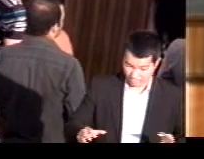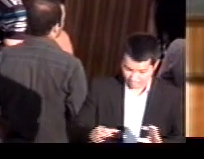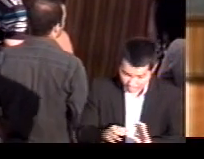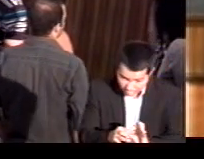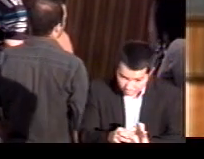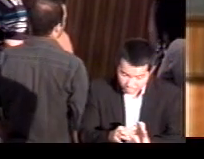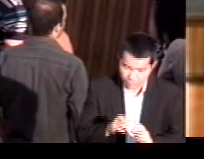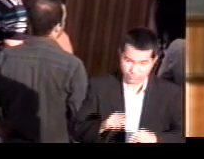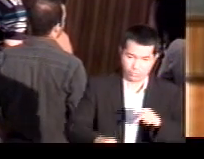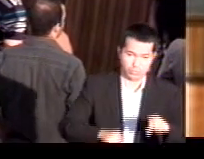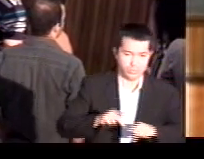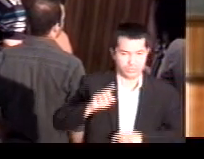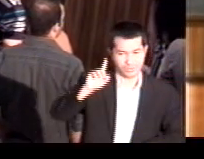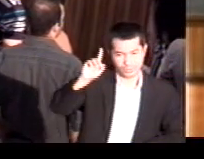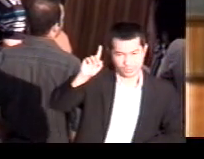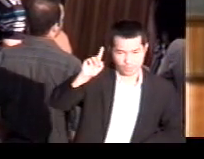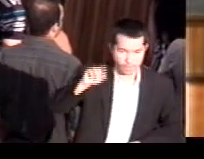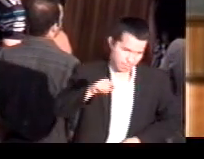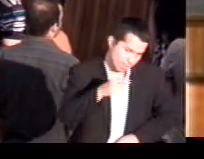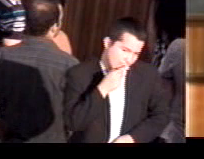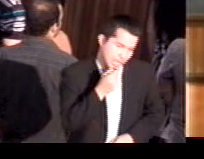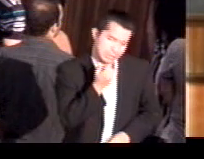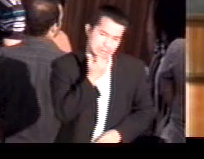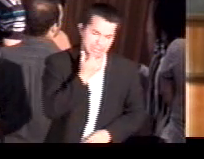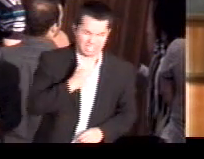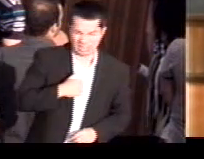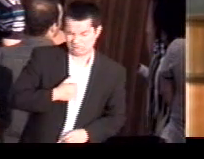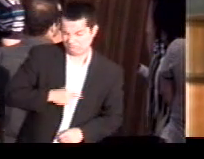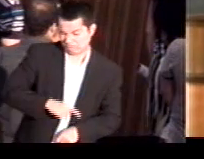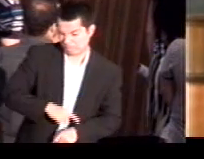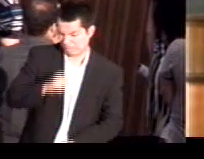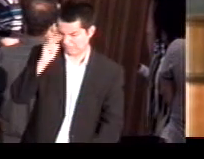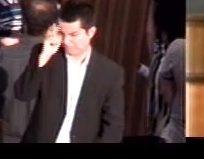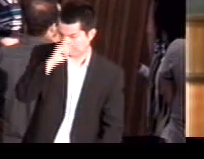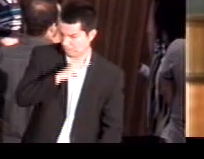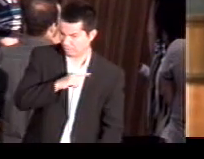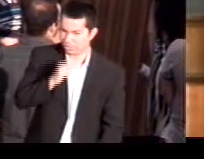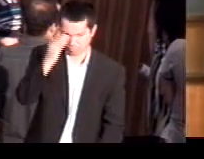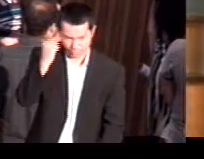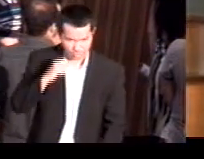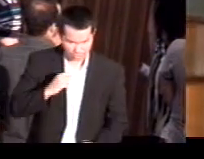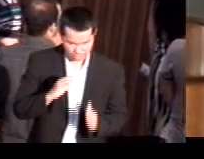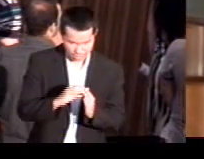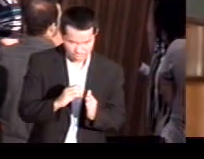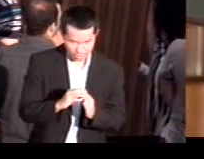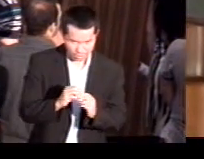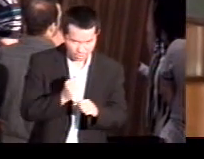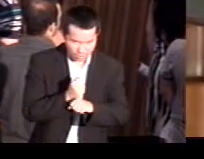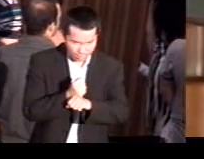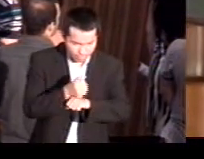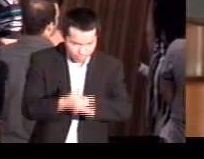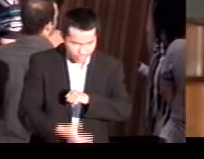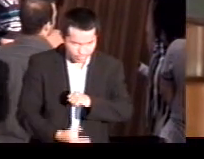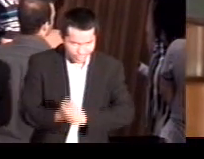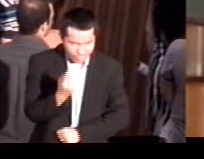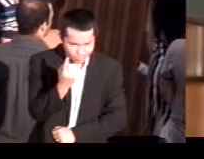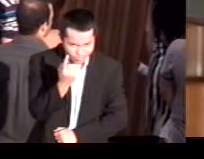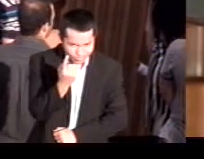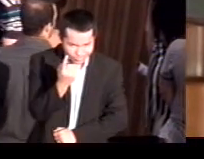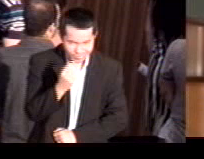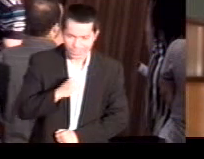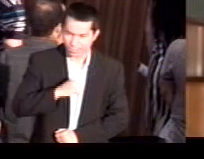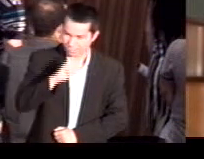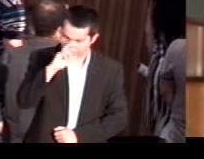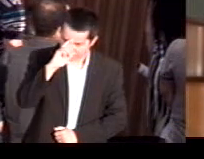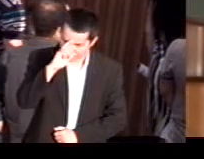tá? Ah, mas o meu horário é complicado. Tem célula 1h da manhã, tem célula meio-dia, tem